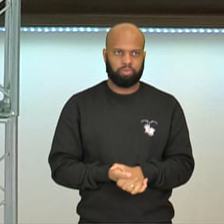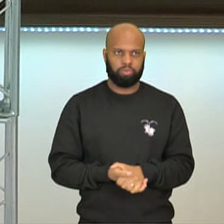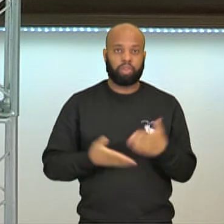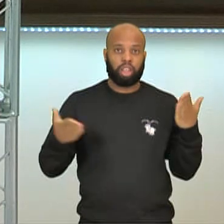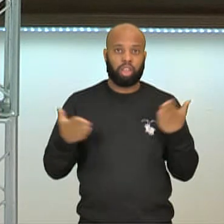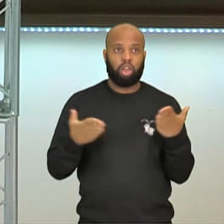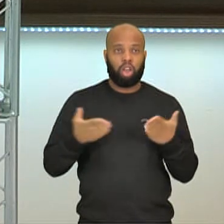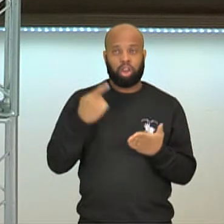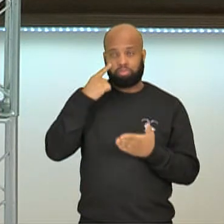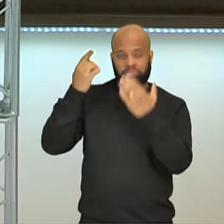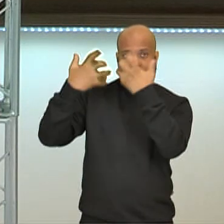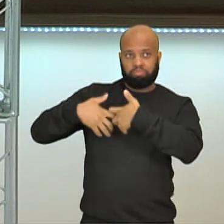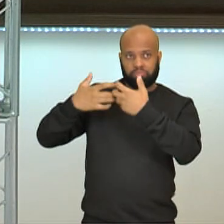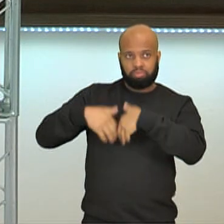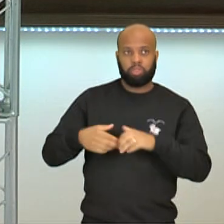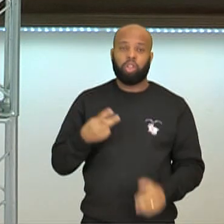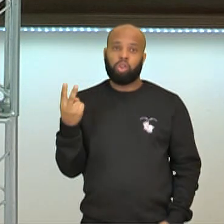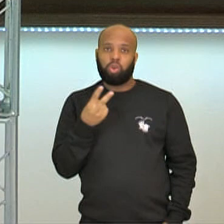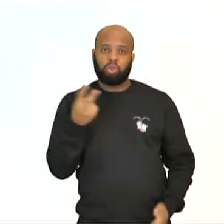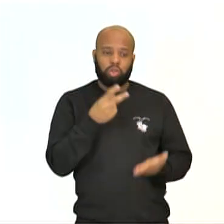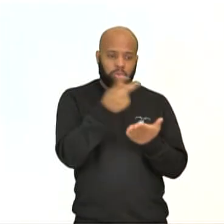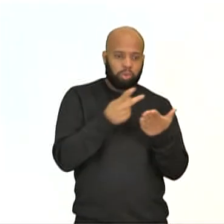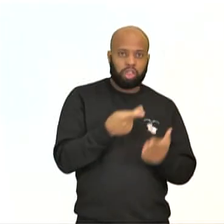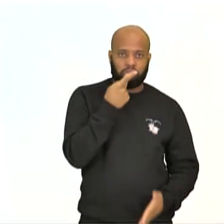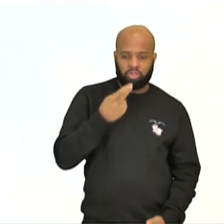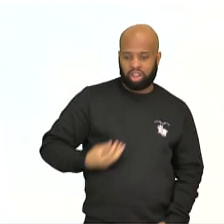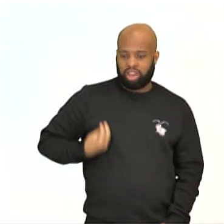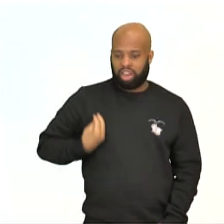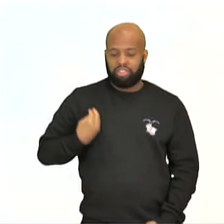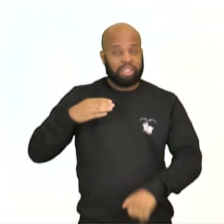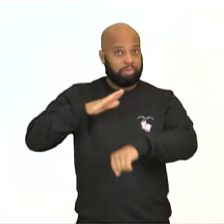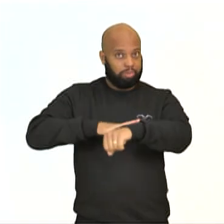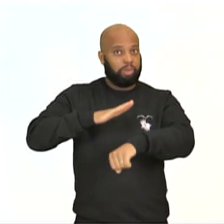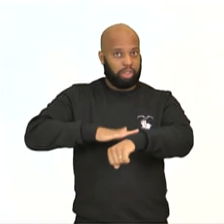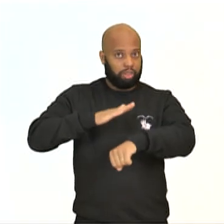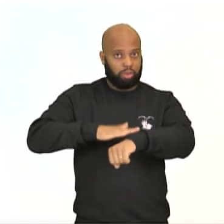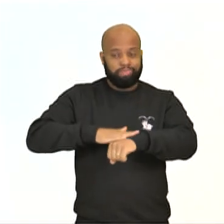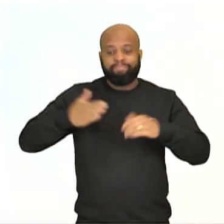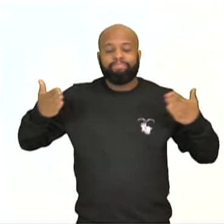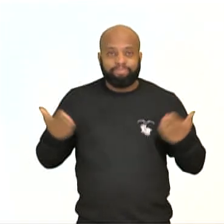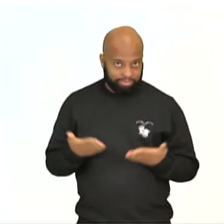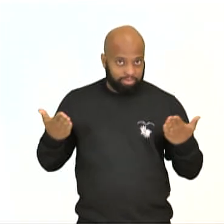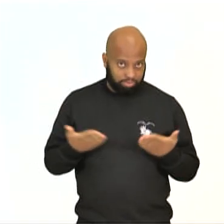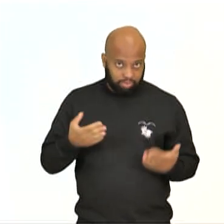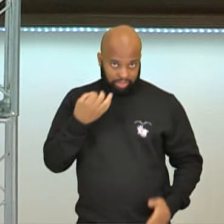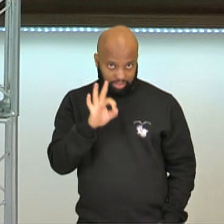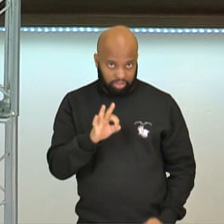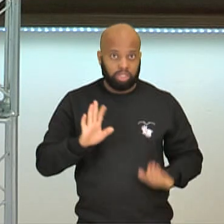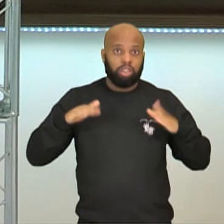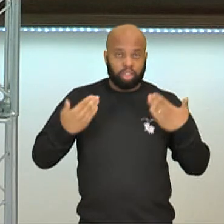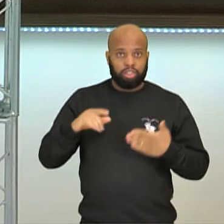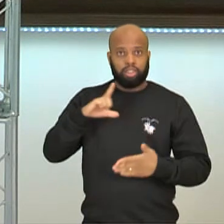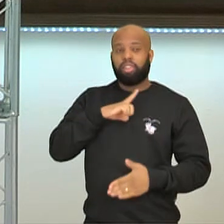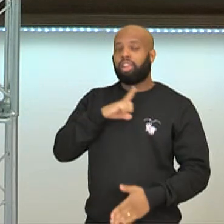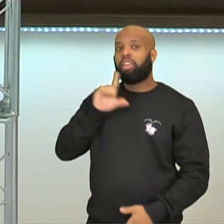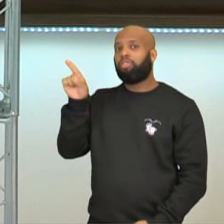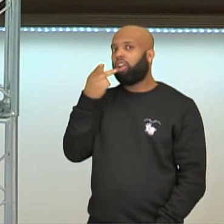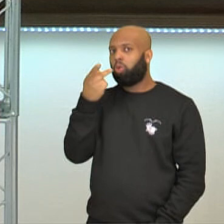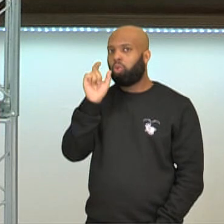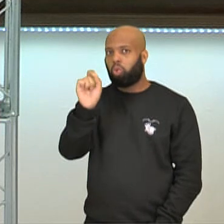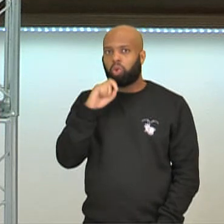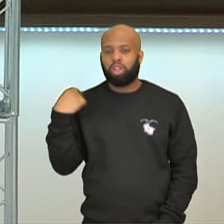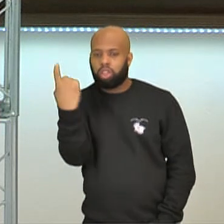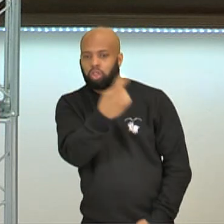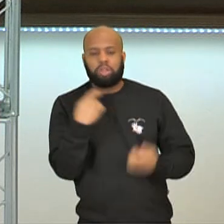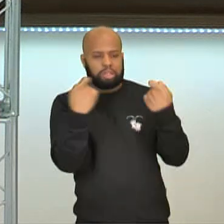Vamos pensar um pouquinho? Ambos tratam a vida como um momento, agora. Então, ali elas estão dizendo que a gente